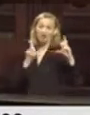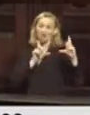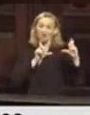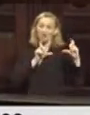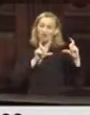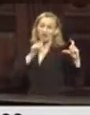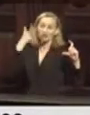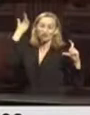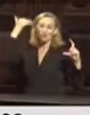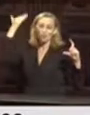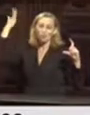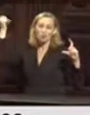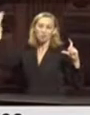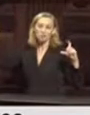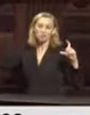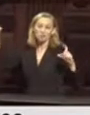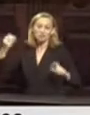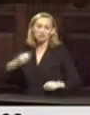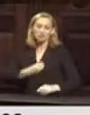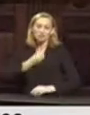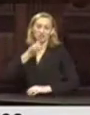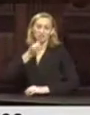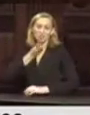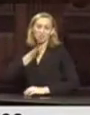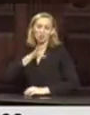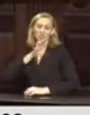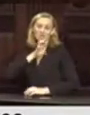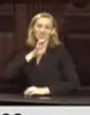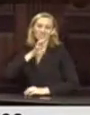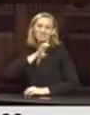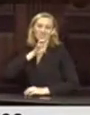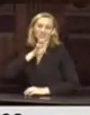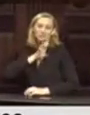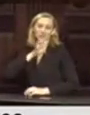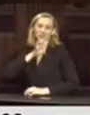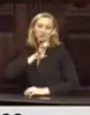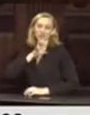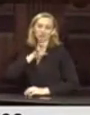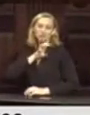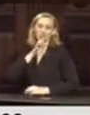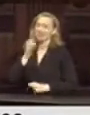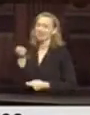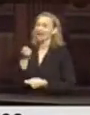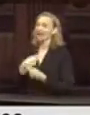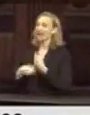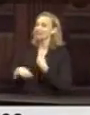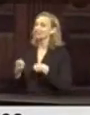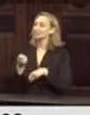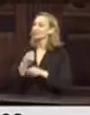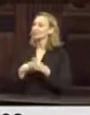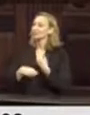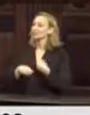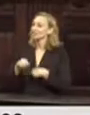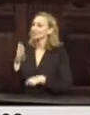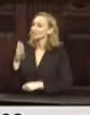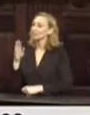muito bem de vida, quiçá até aplicando na bolsa de valores.